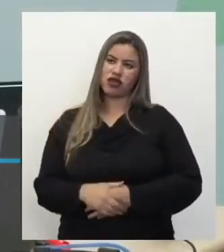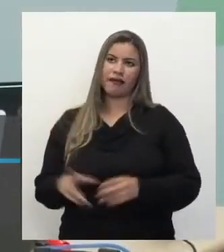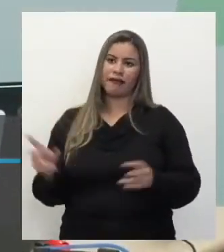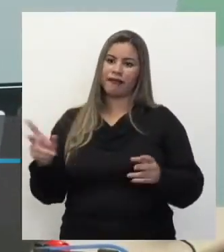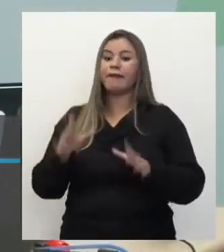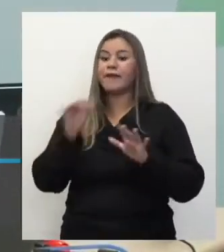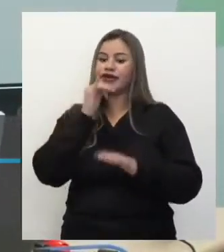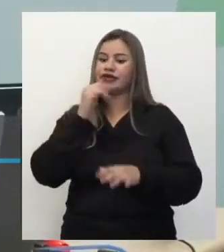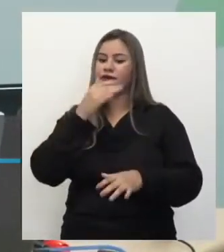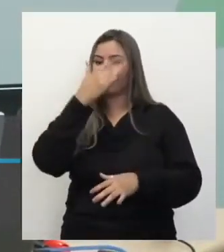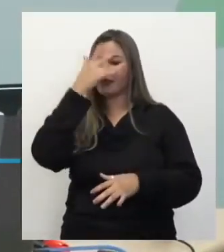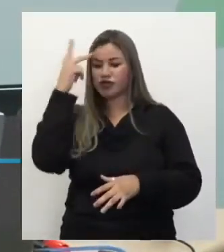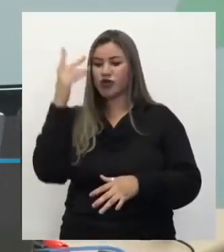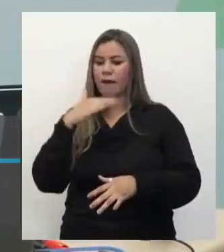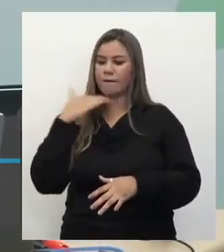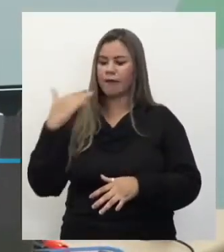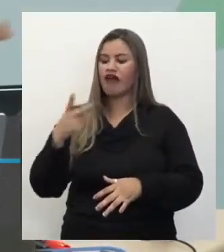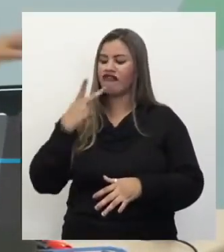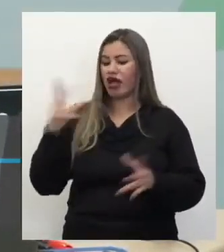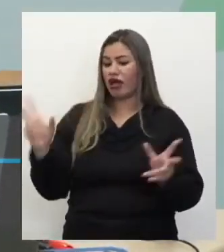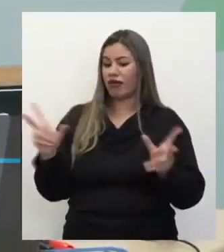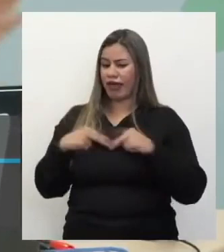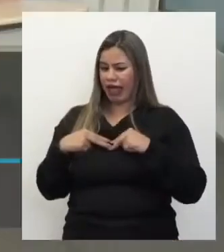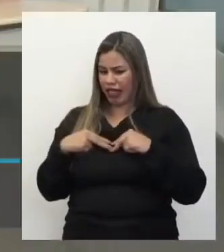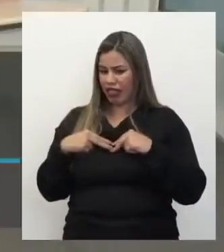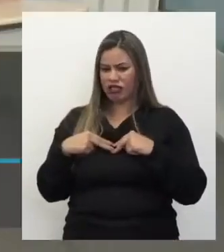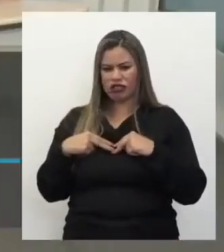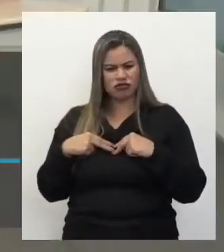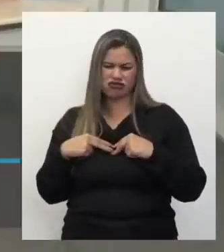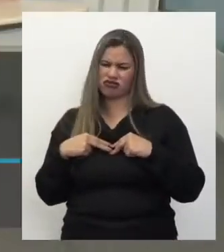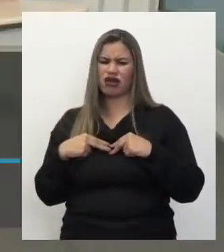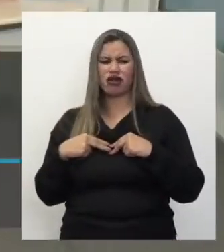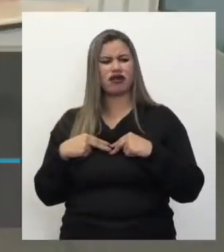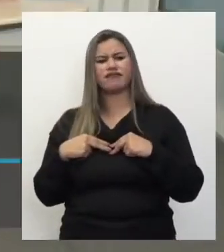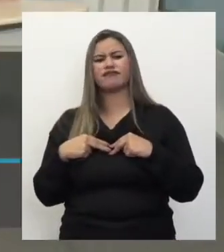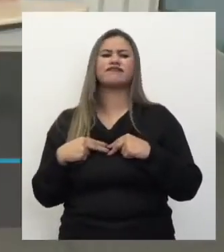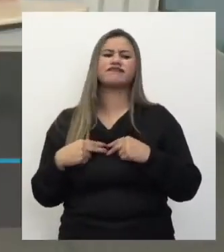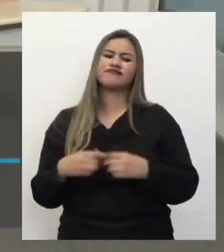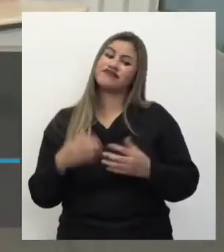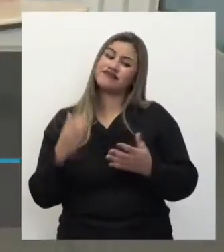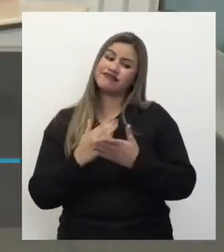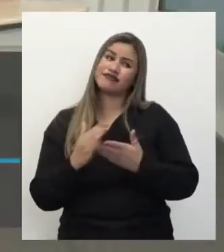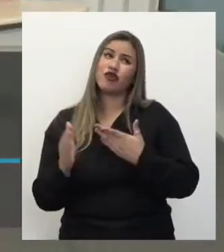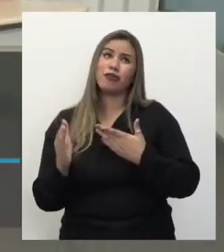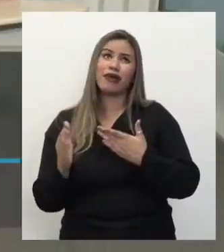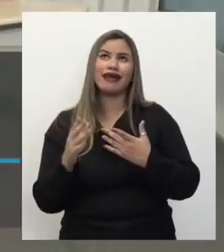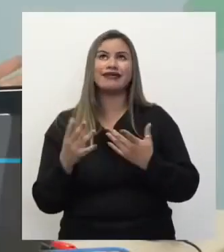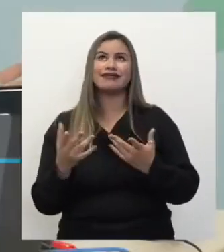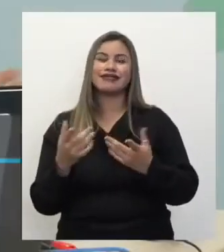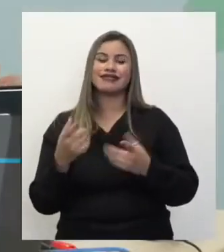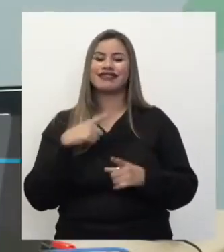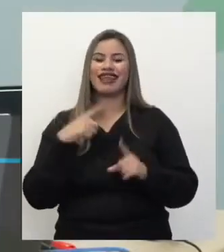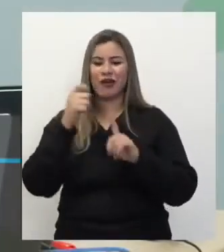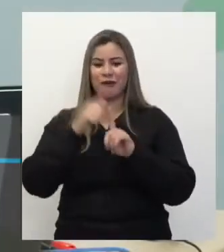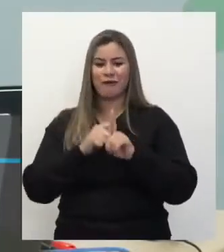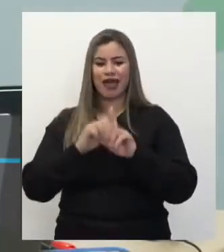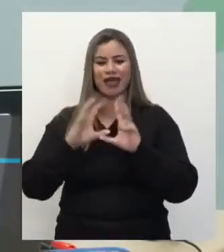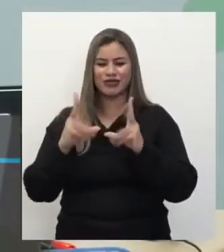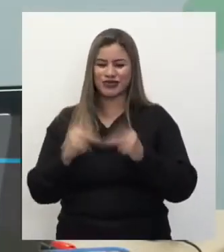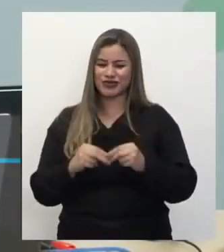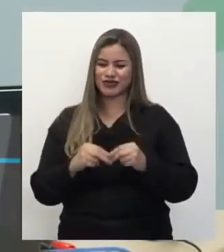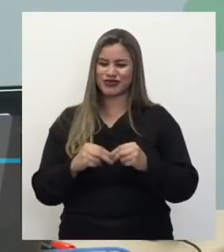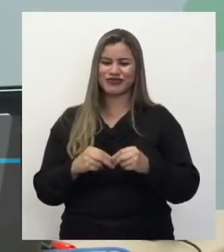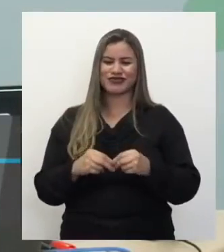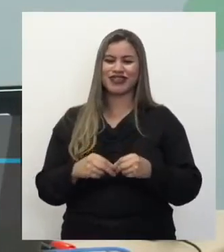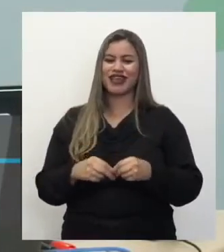morrer? Então, é isso que a gente vai começar a falar. Exato, que a gente vai começar perfeito. a falar, né, Mauro? A gente ainda tem o mês inteiro. Porque Isso. fato, opinião